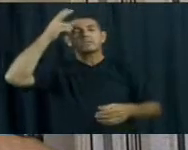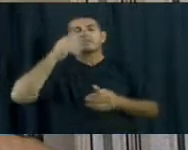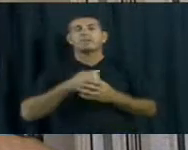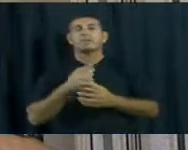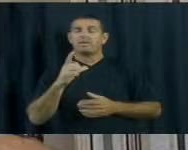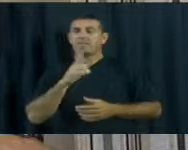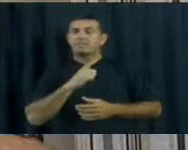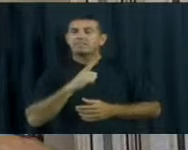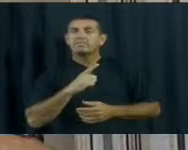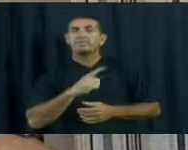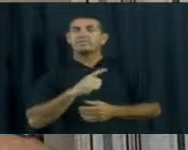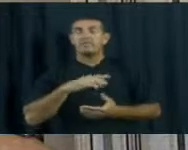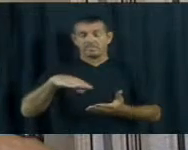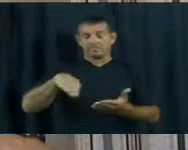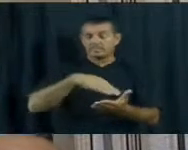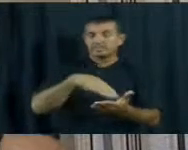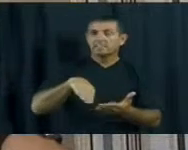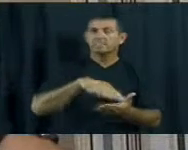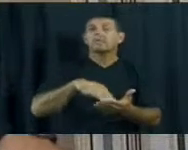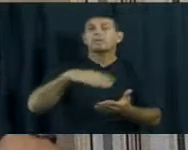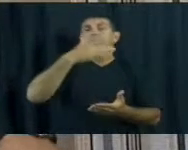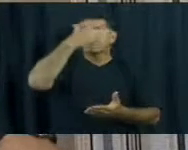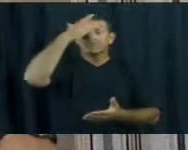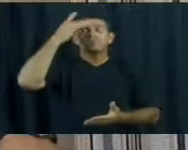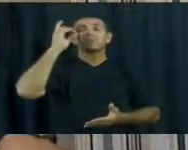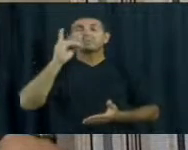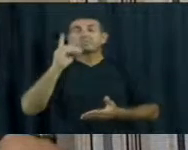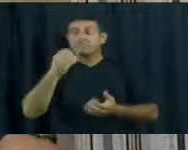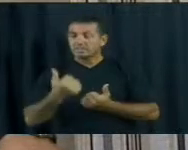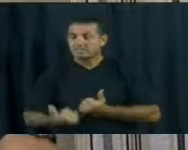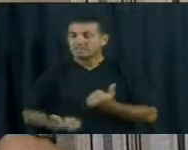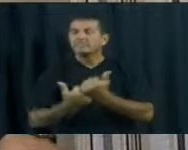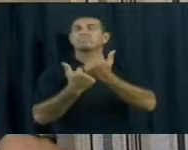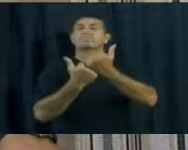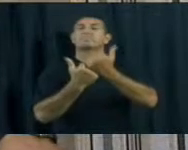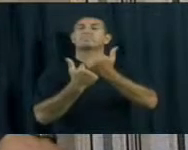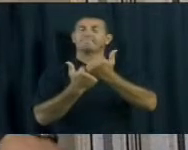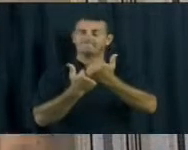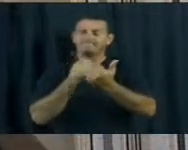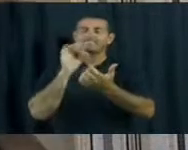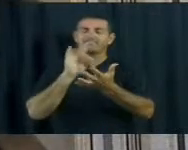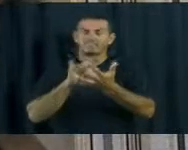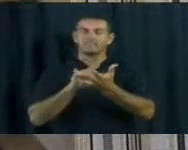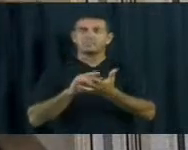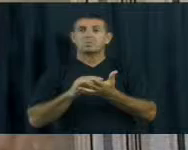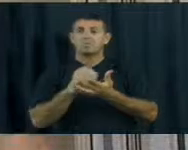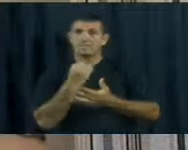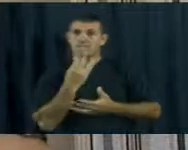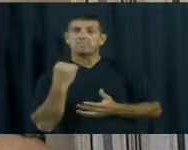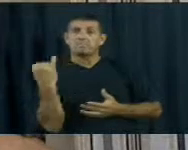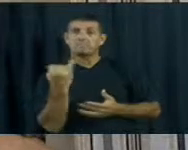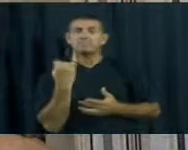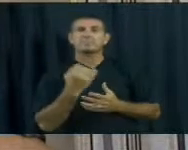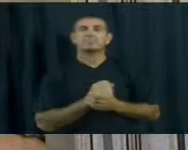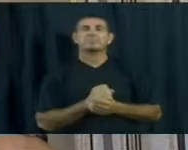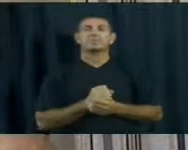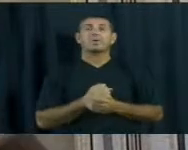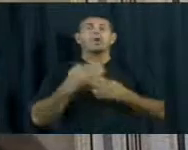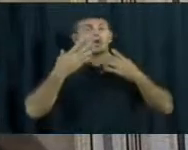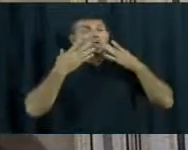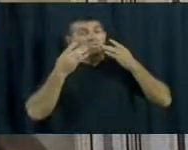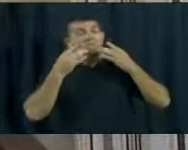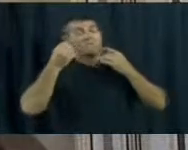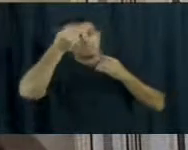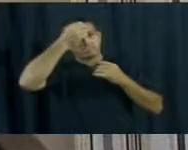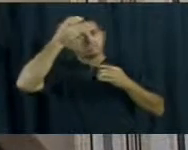superintendência de defesa da pessoa com deficiência. Perfeito. Nós tivemos lá no anfiteatro da prefeitura, uma